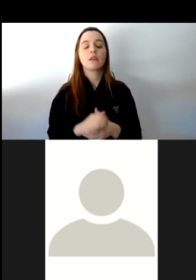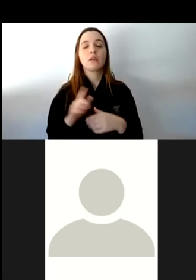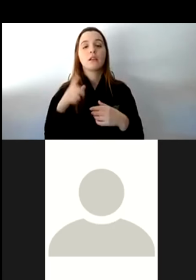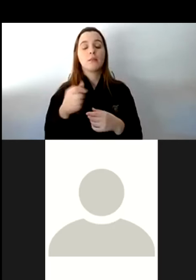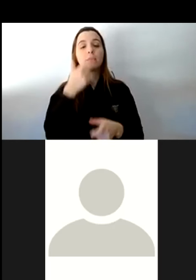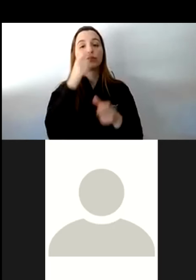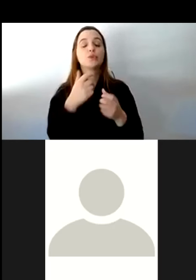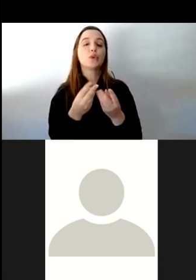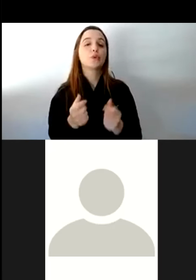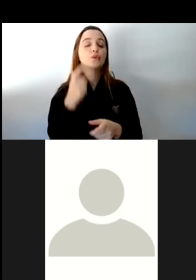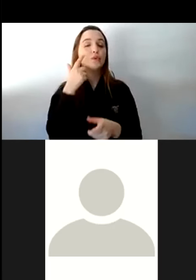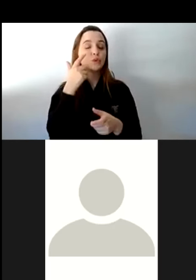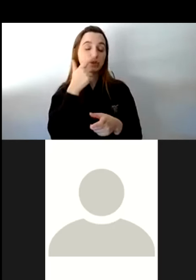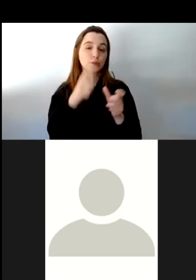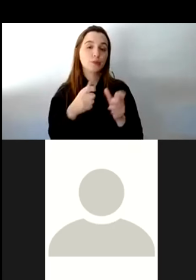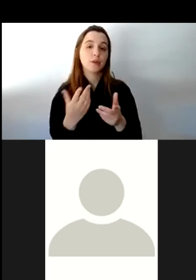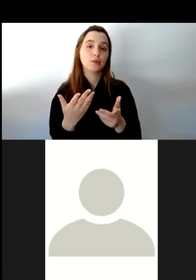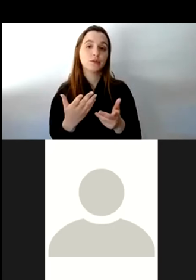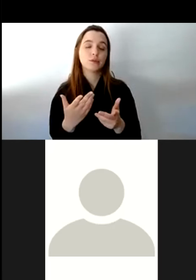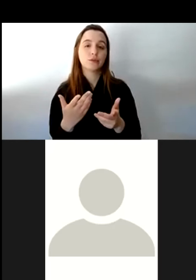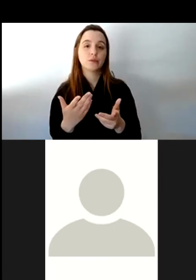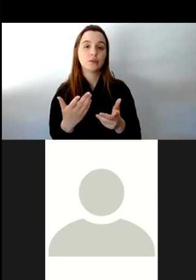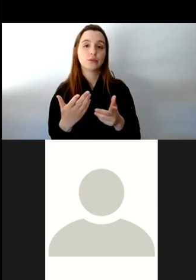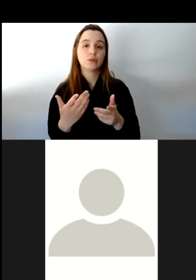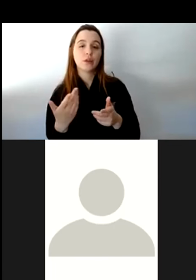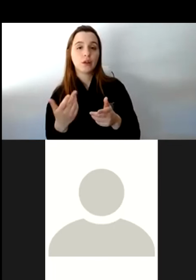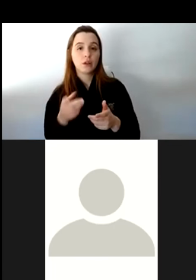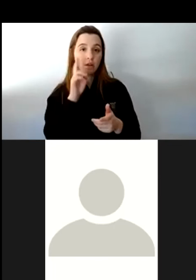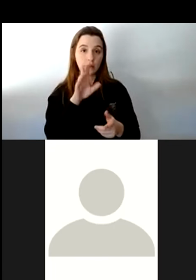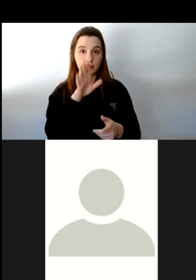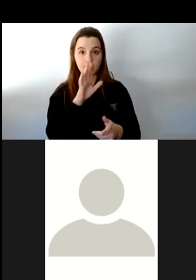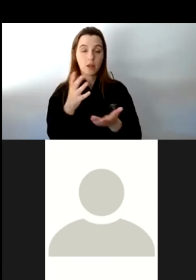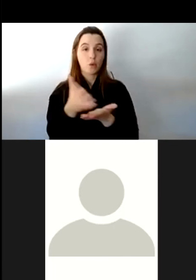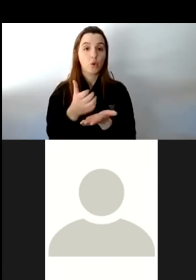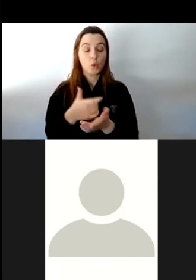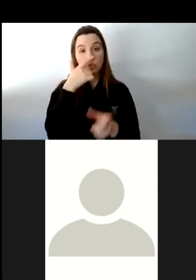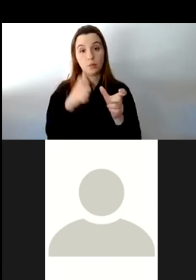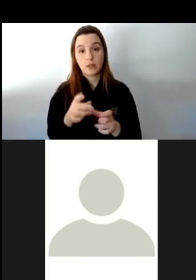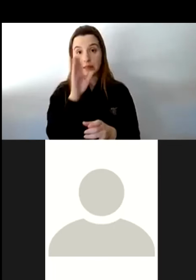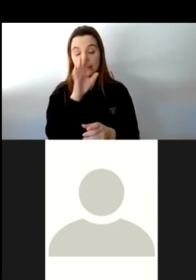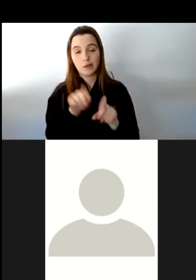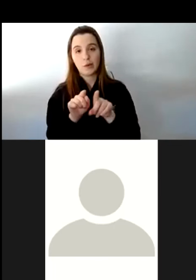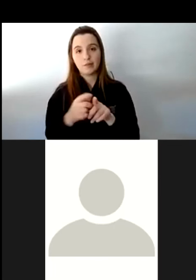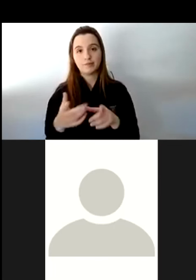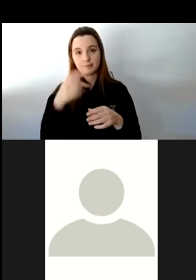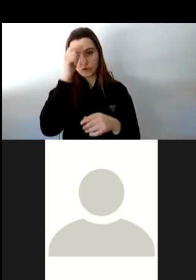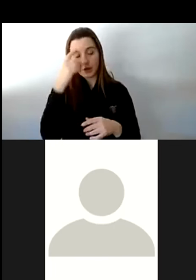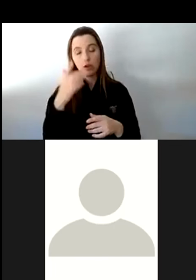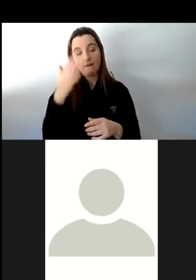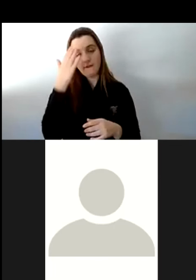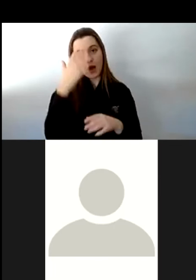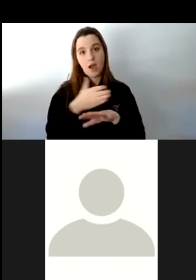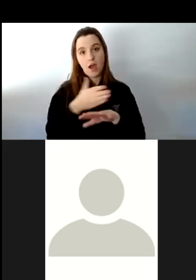cumpriam com aquilo que era o previsto e o desejável, verificando a experiência profissional das equipas,